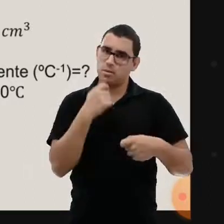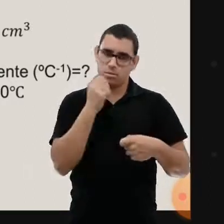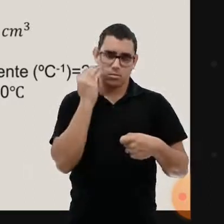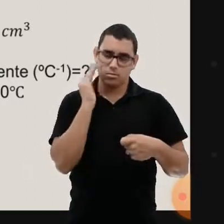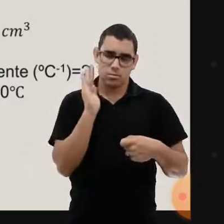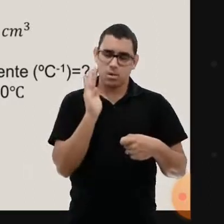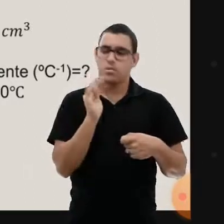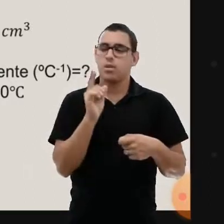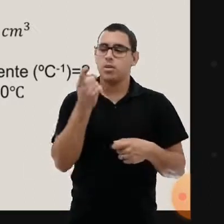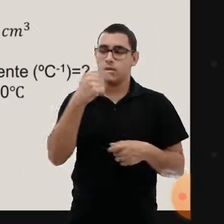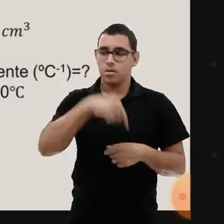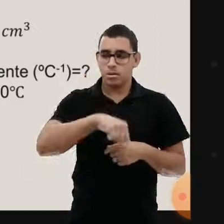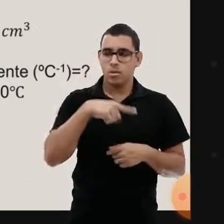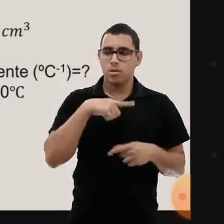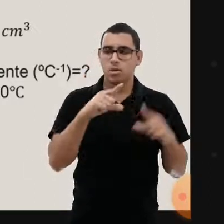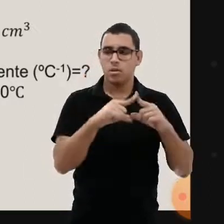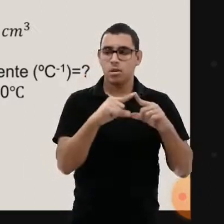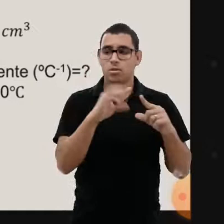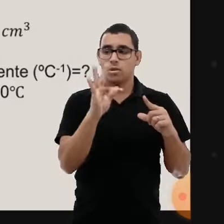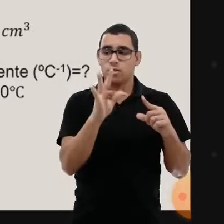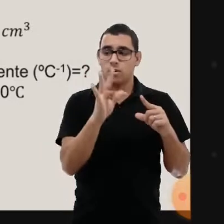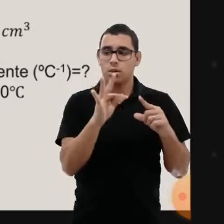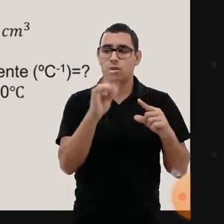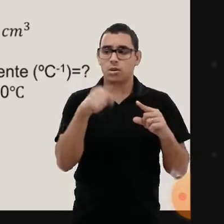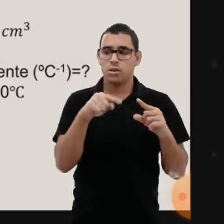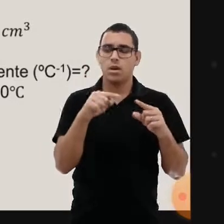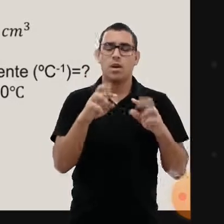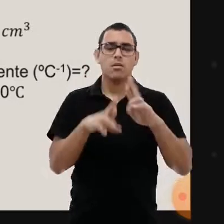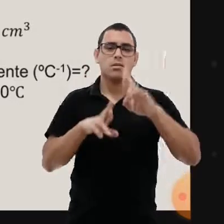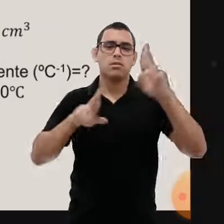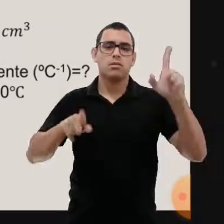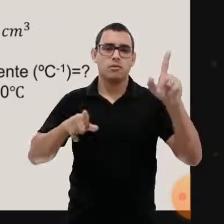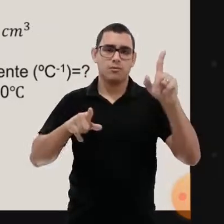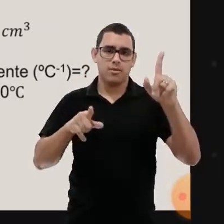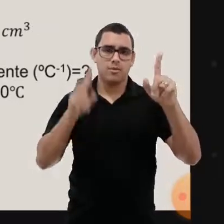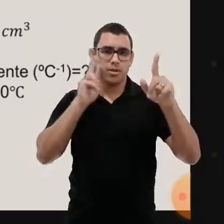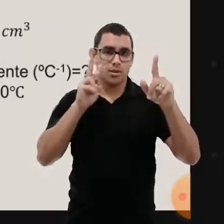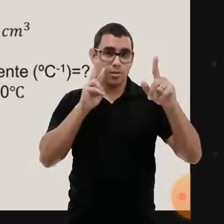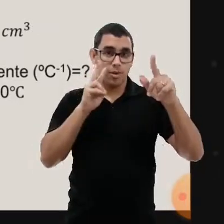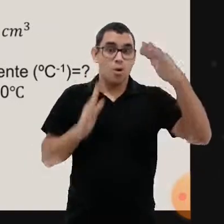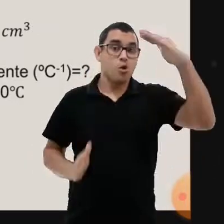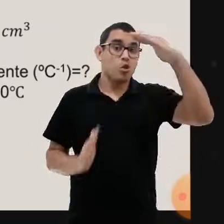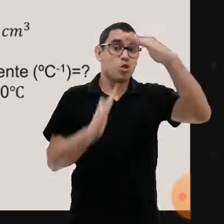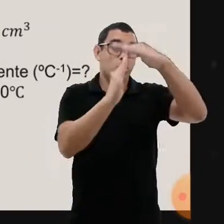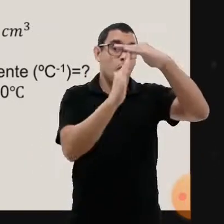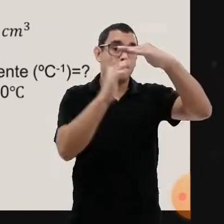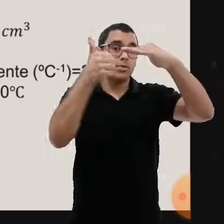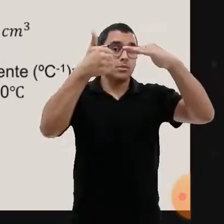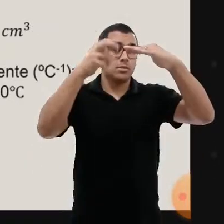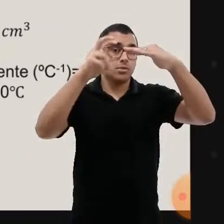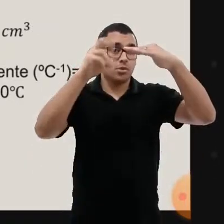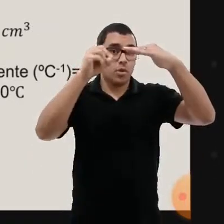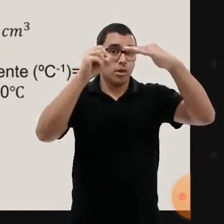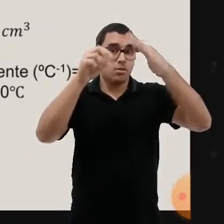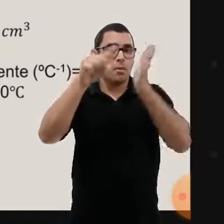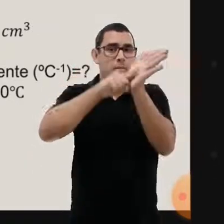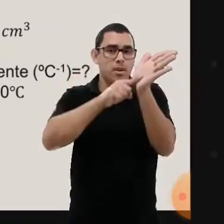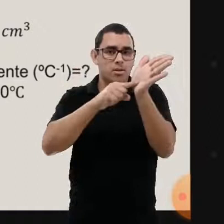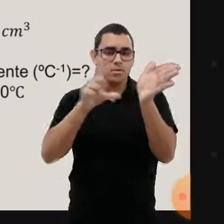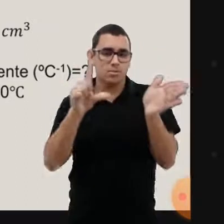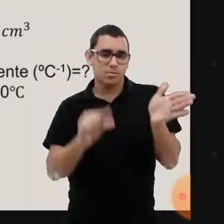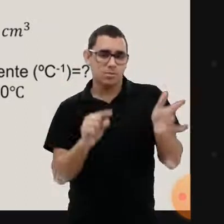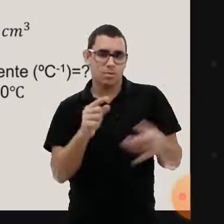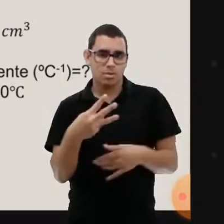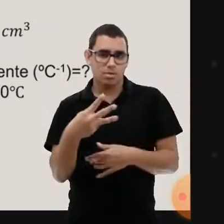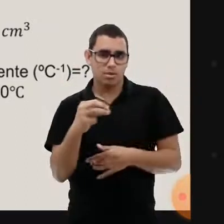temperatura com o aquecimento, afinal. Então, vamos fazer essa variação de 150 menos 30 graus,